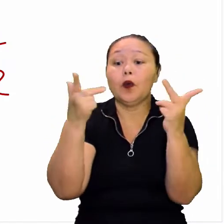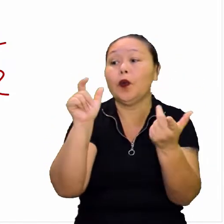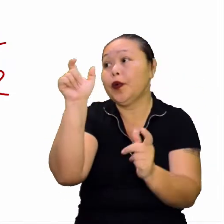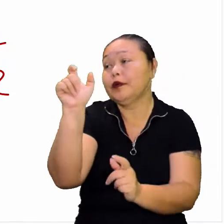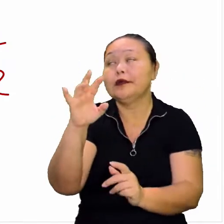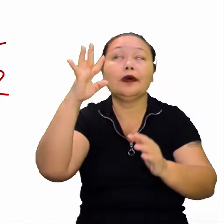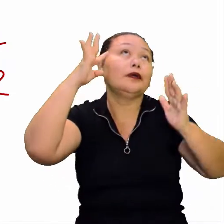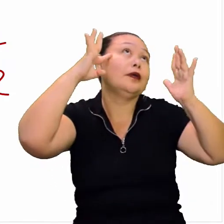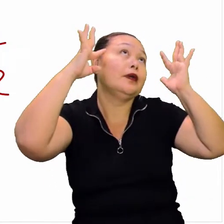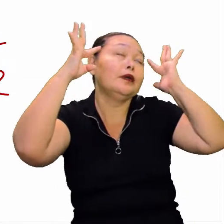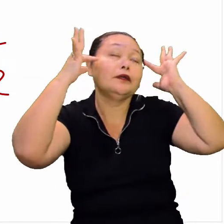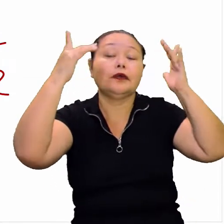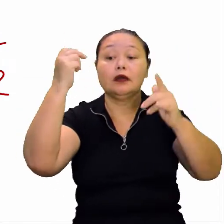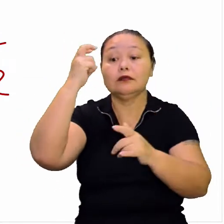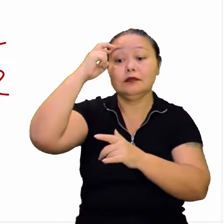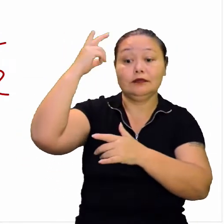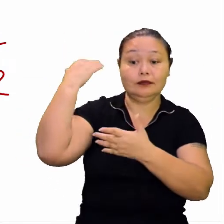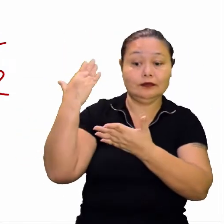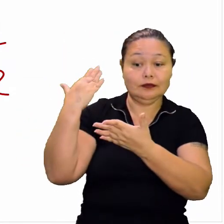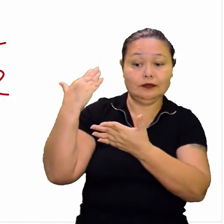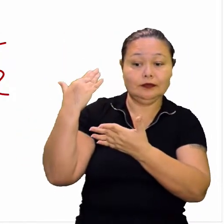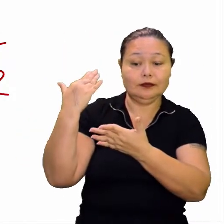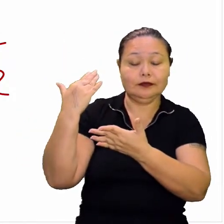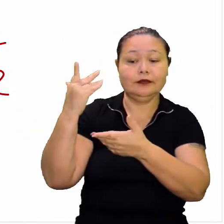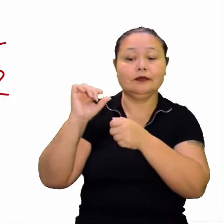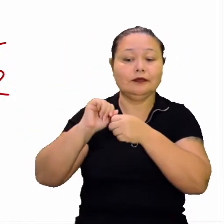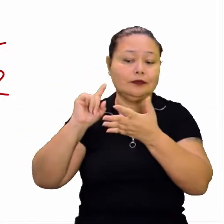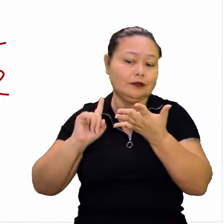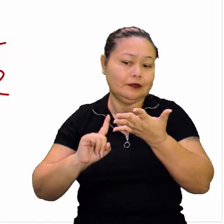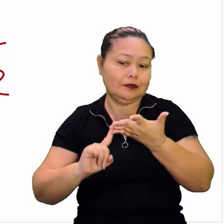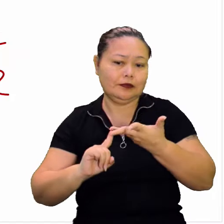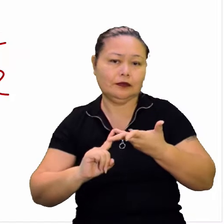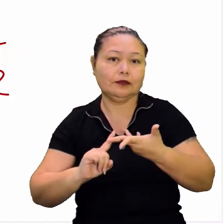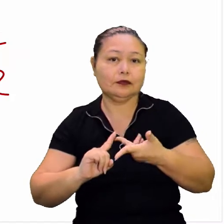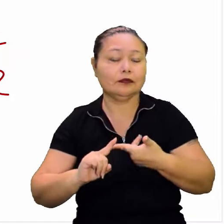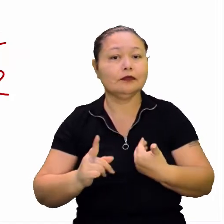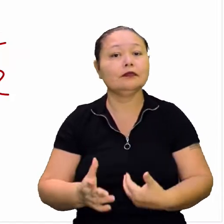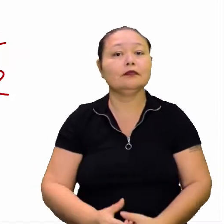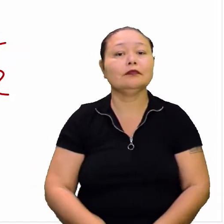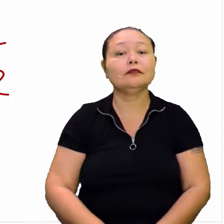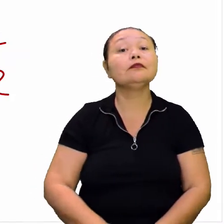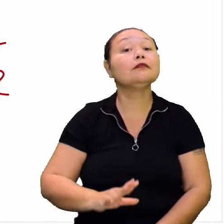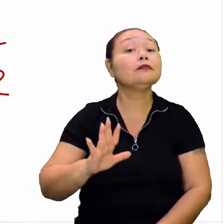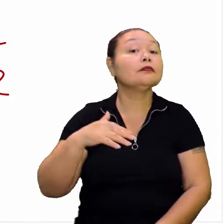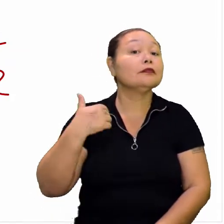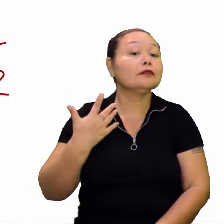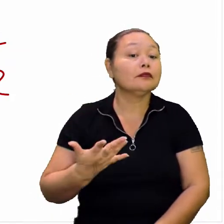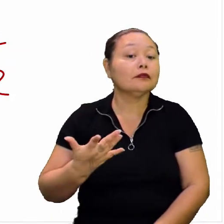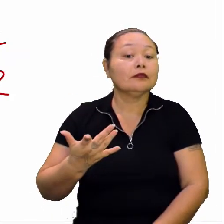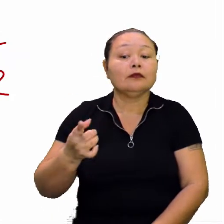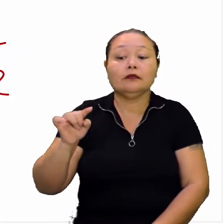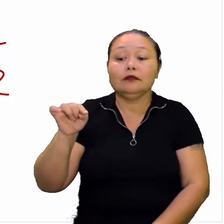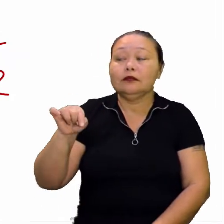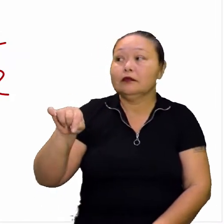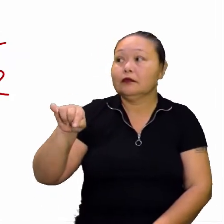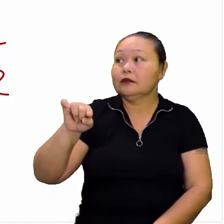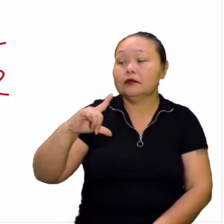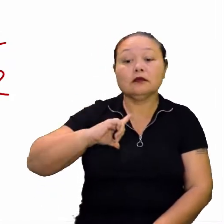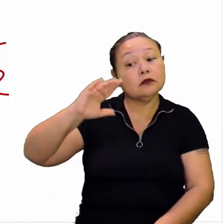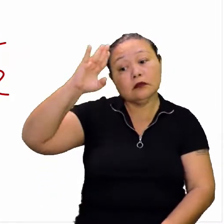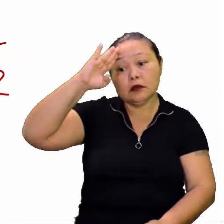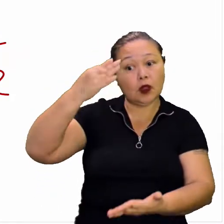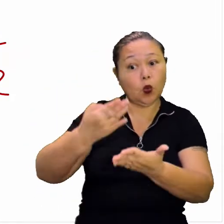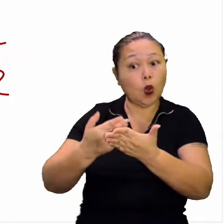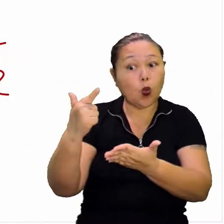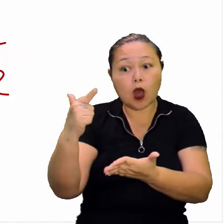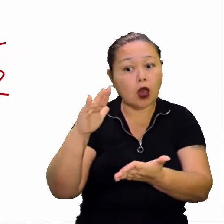homem inteligente daquela época? E etc, etc, etc. E aí, claro, que aqueles que não